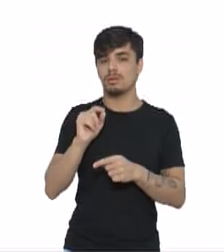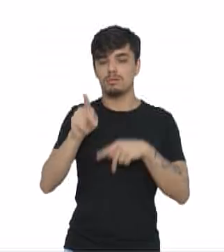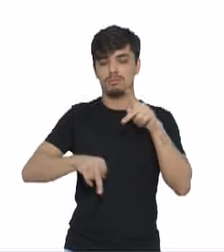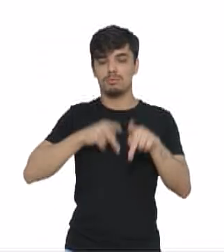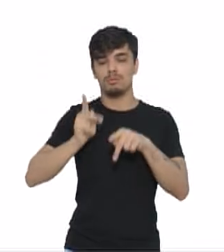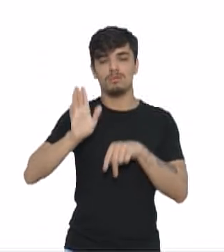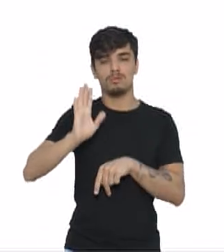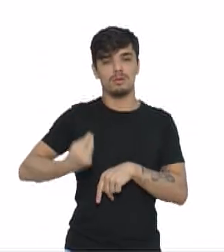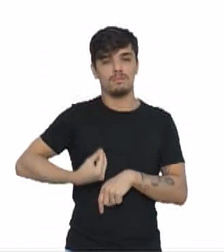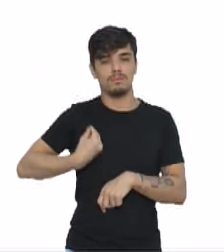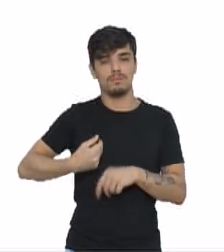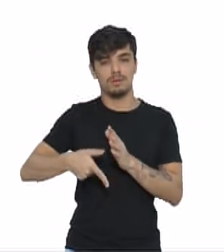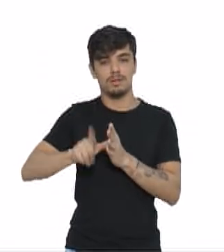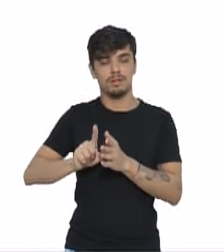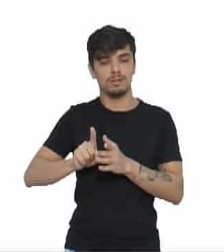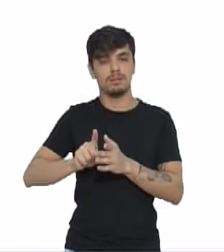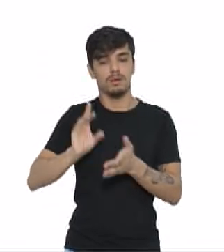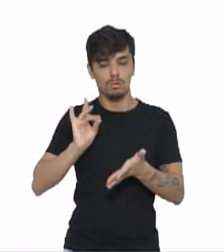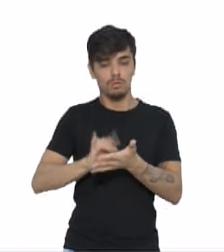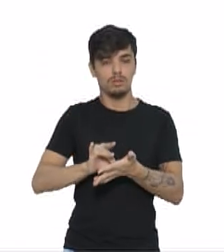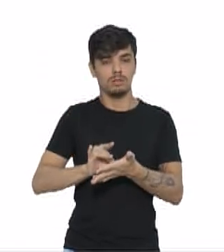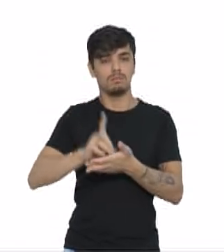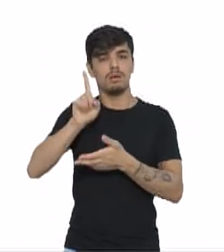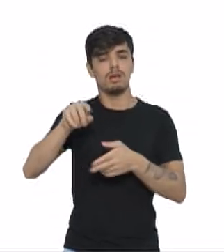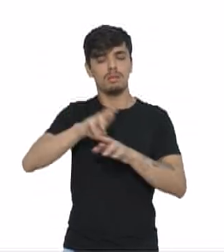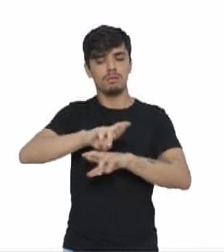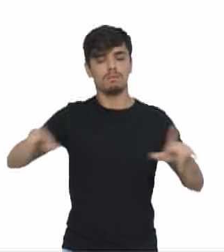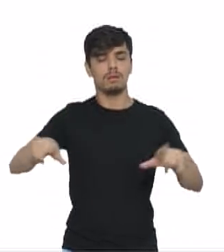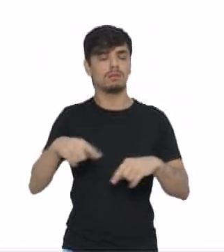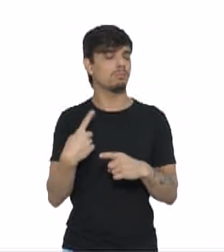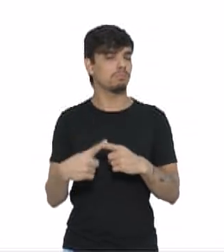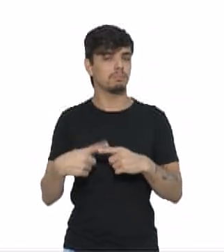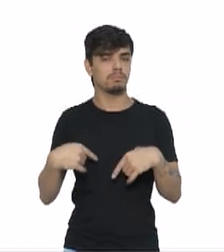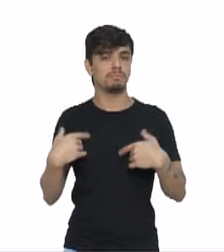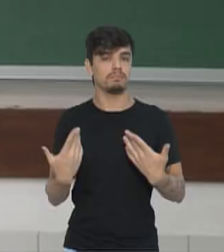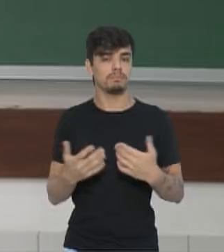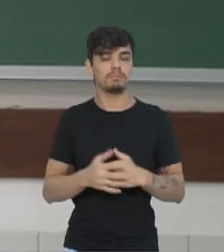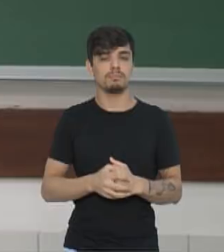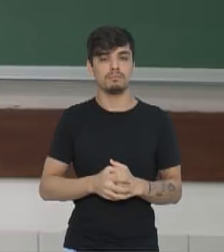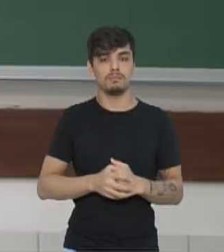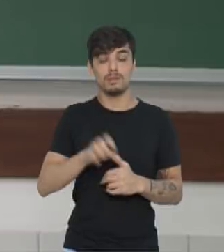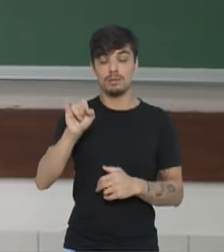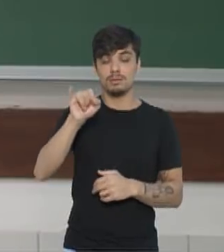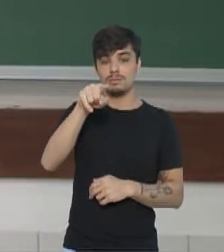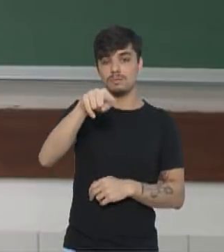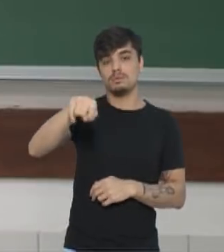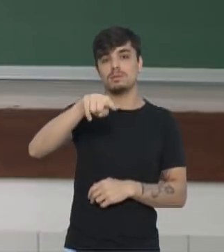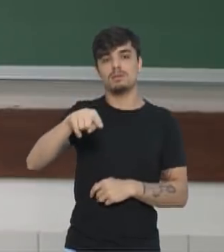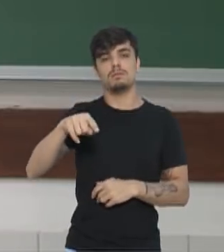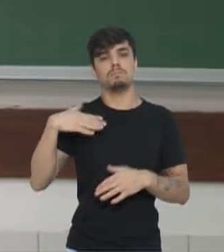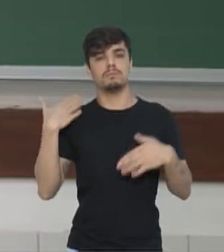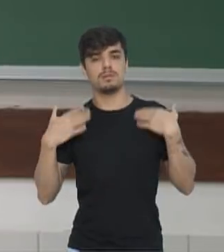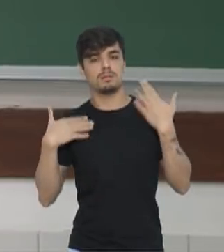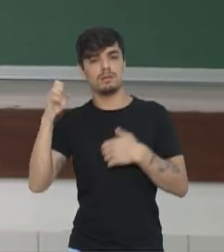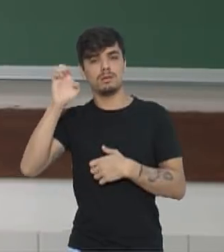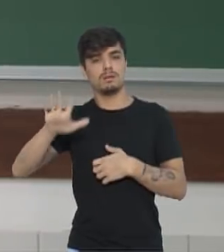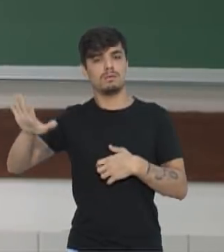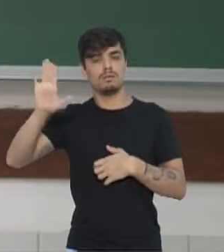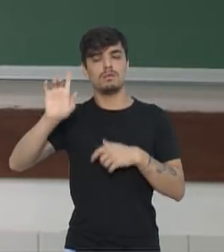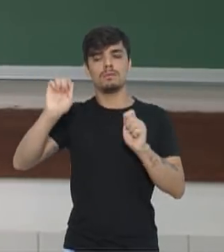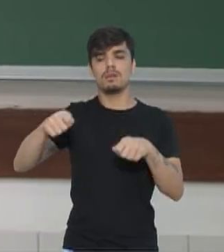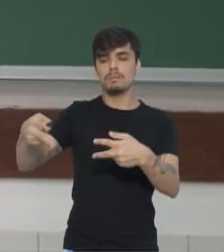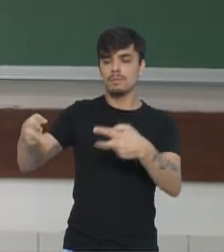viviam, esses povos originários, eles são tão diferentes? Pessoal, se você passear pela Europa ou qualquer outro continente, você vai